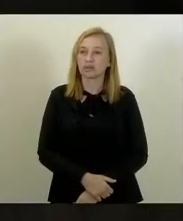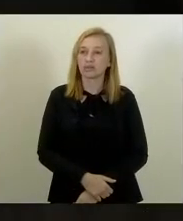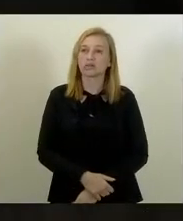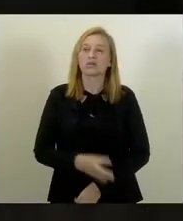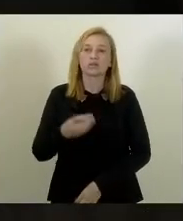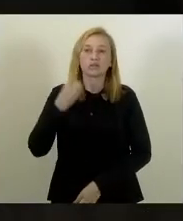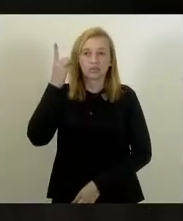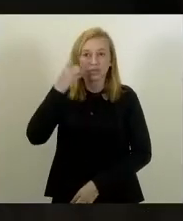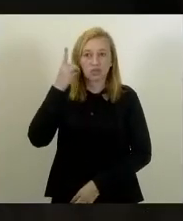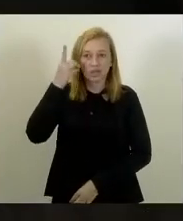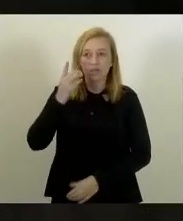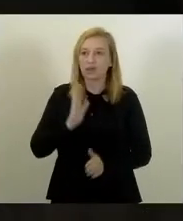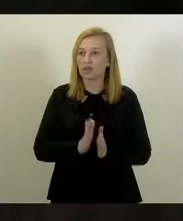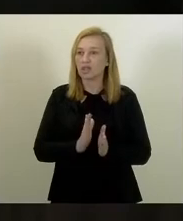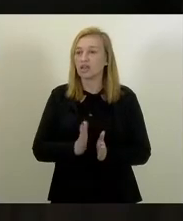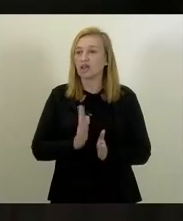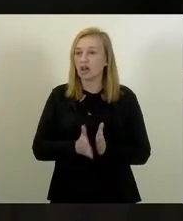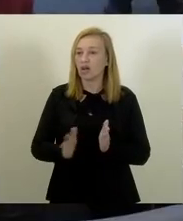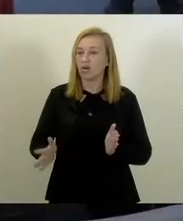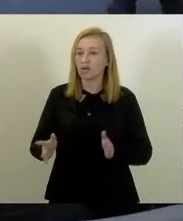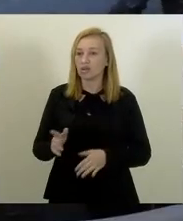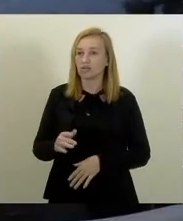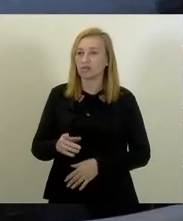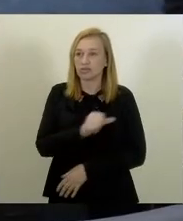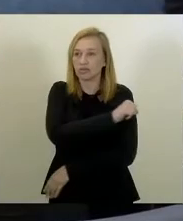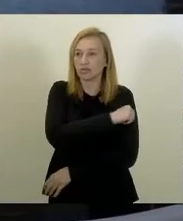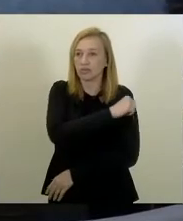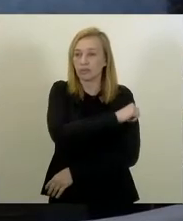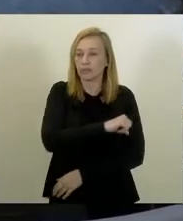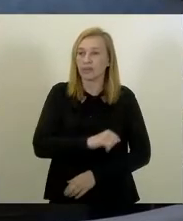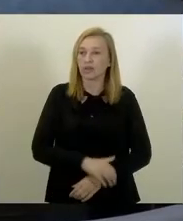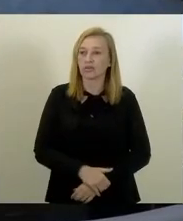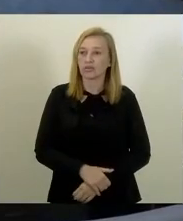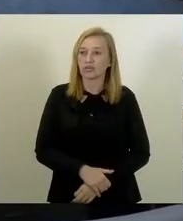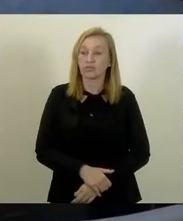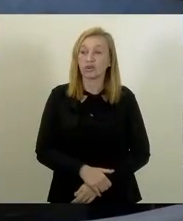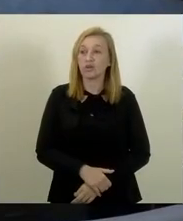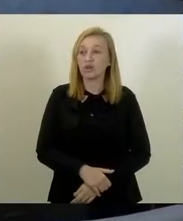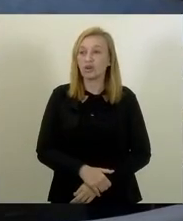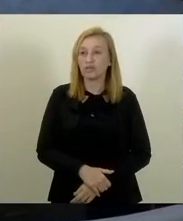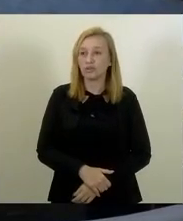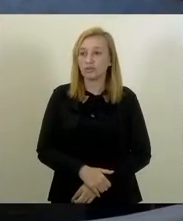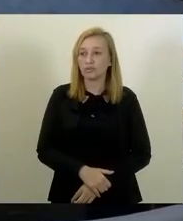Deputada, questão de ordem. Deputada enfermeira Rejane. Deputada enfermeira.